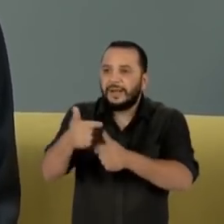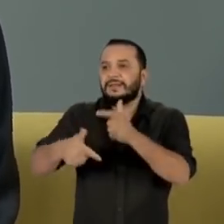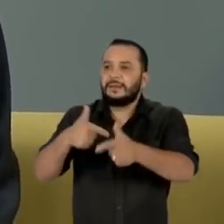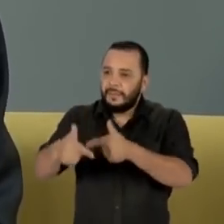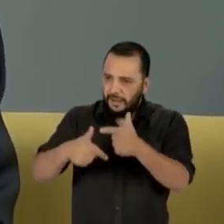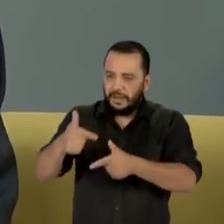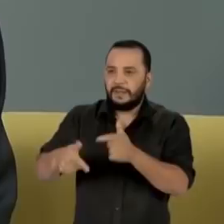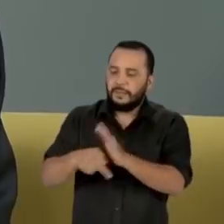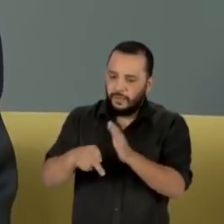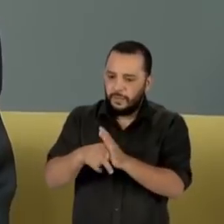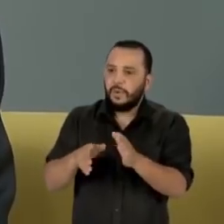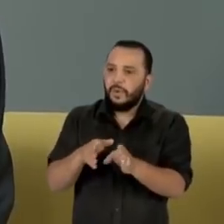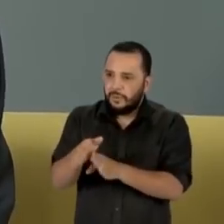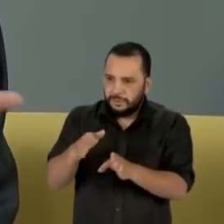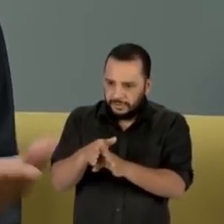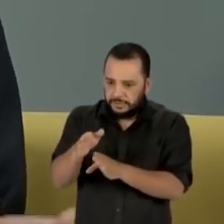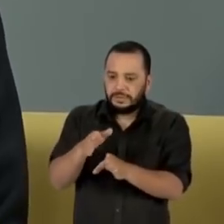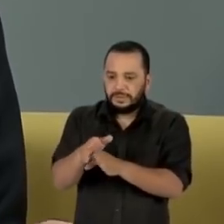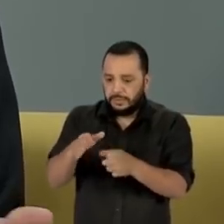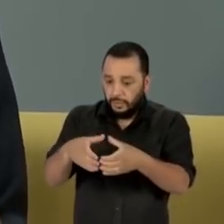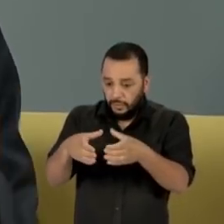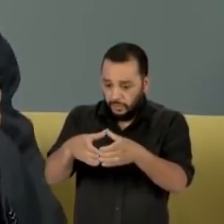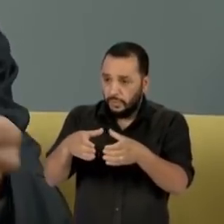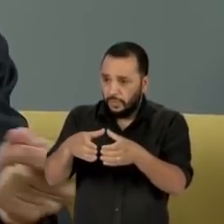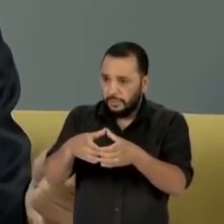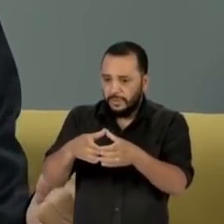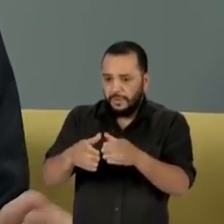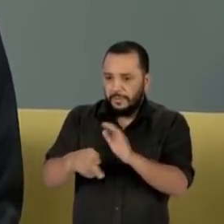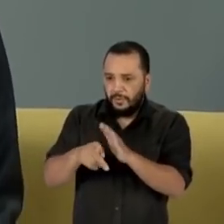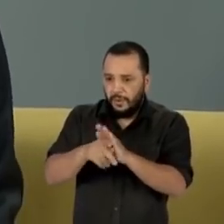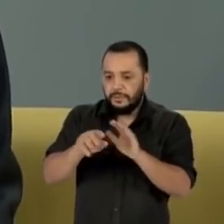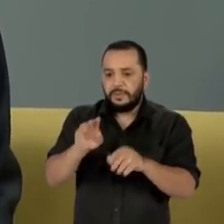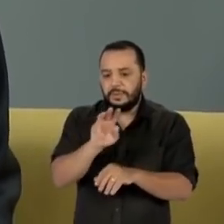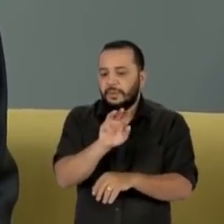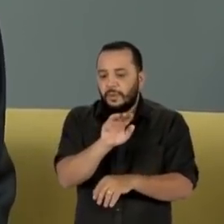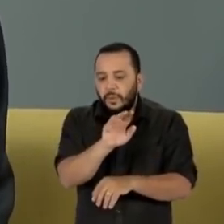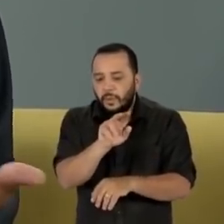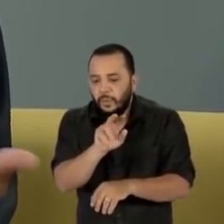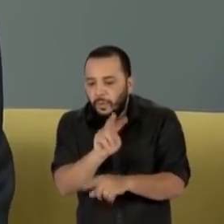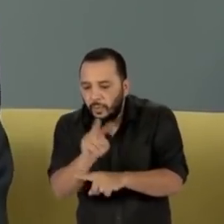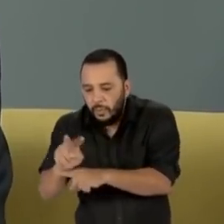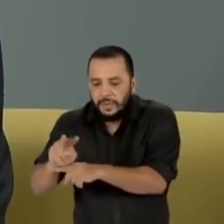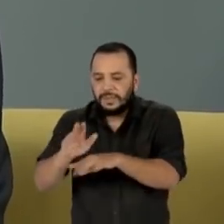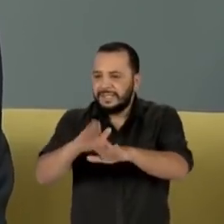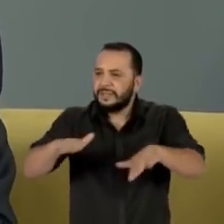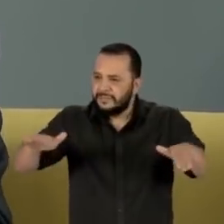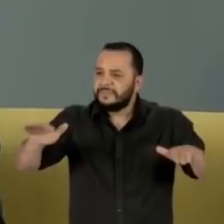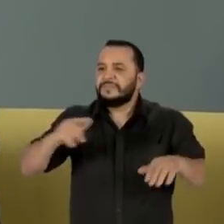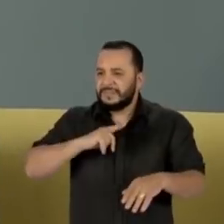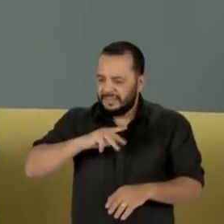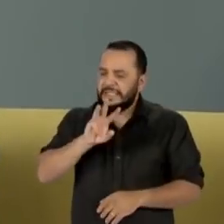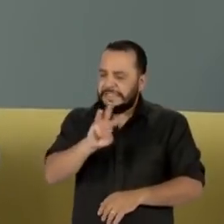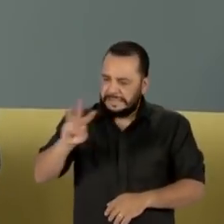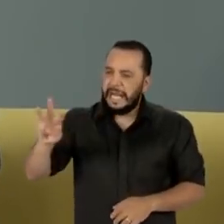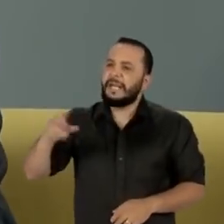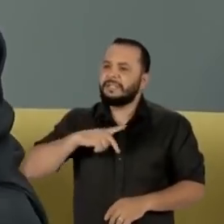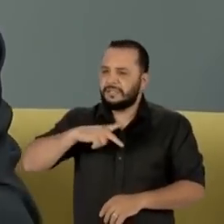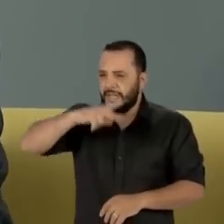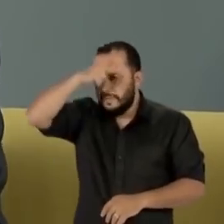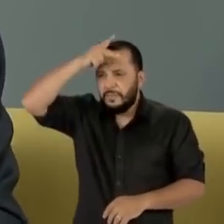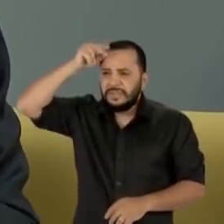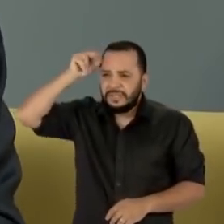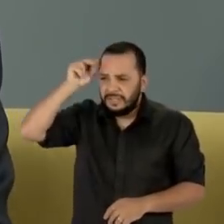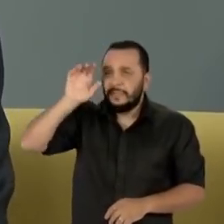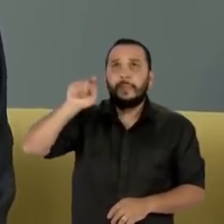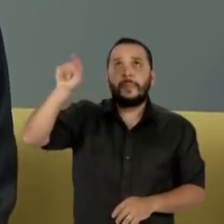trabalho do conselho tutelar existem sites um momento de conselhos tutelares de cada município quanto menor o município mais fácil de ter